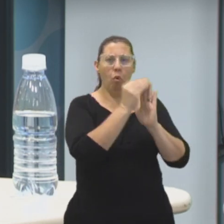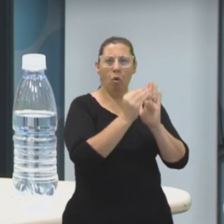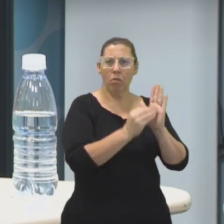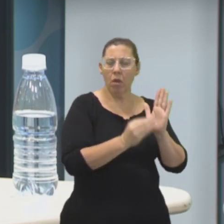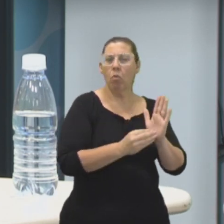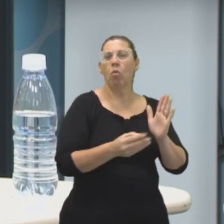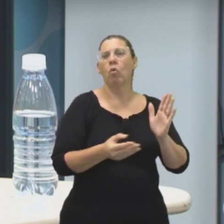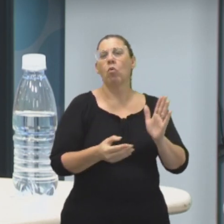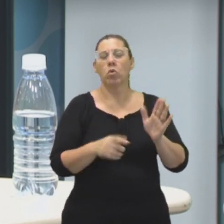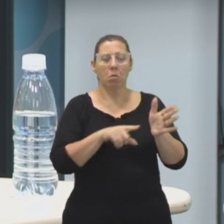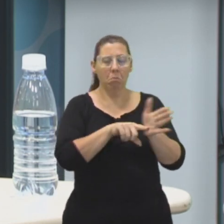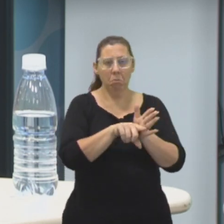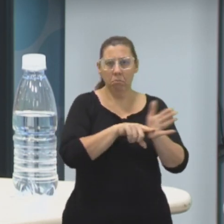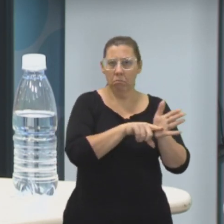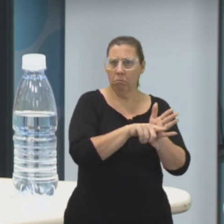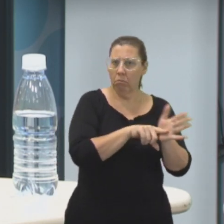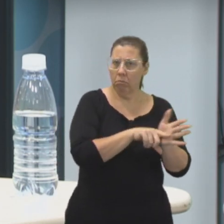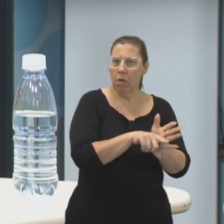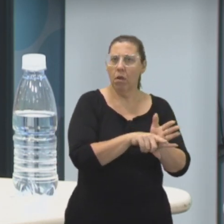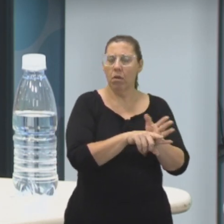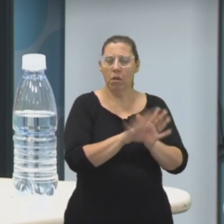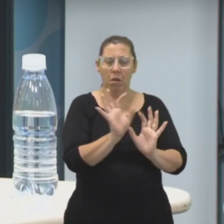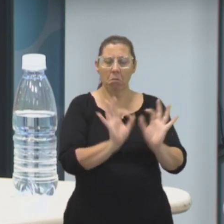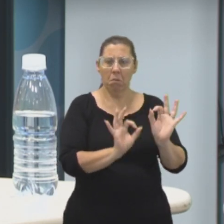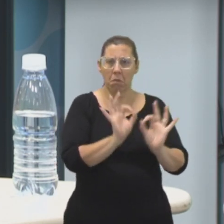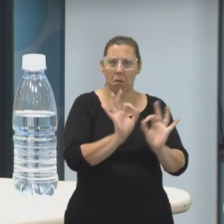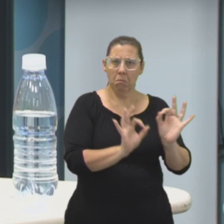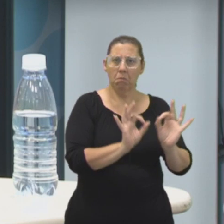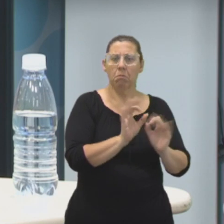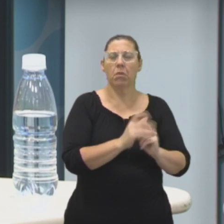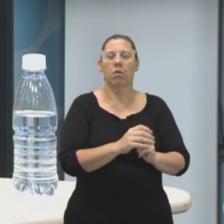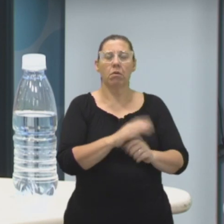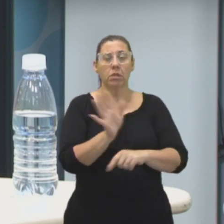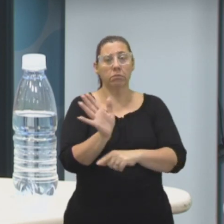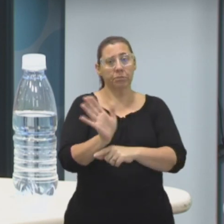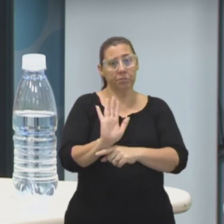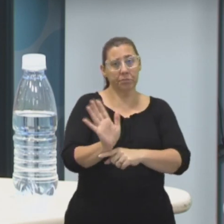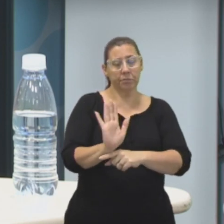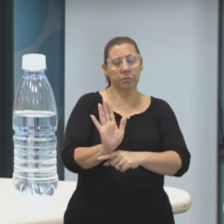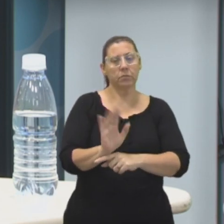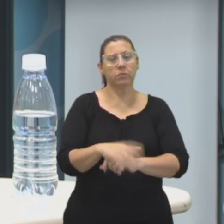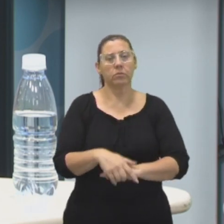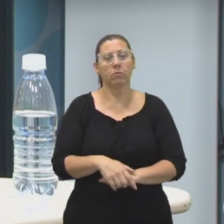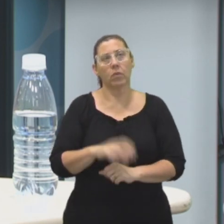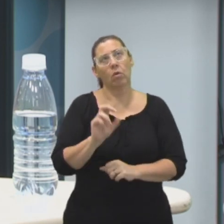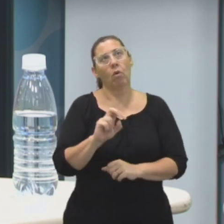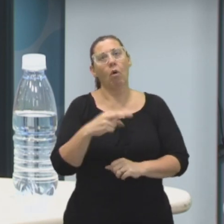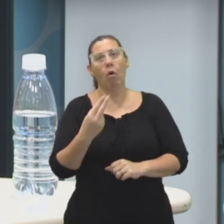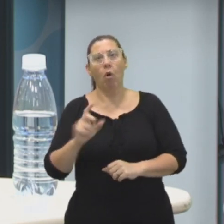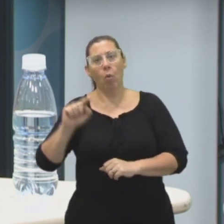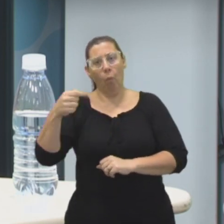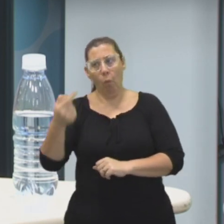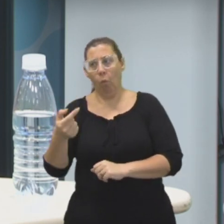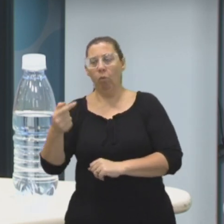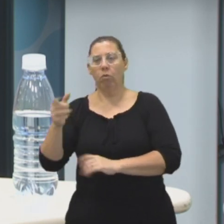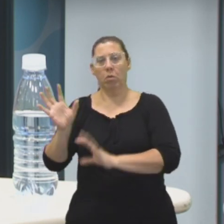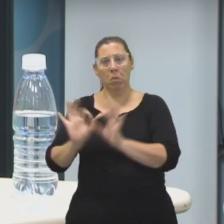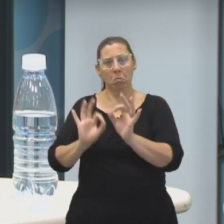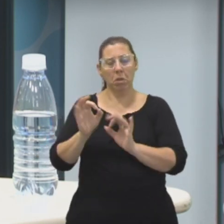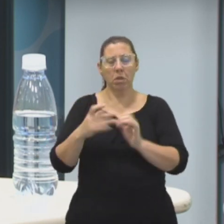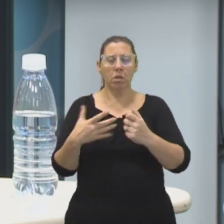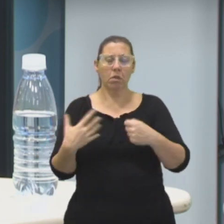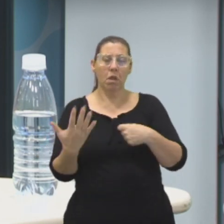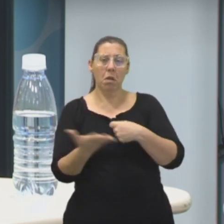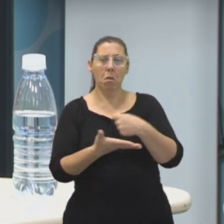aí pesquisar produções de cinema ou outras produções baseadas